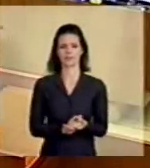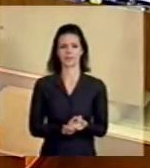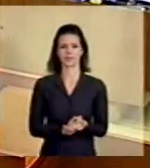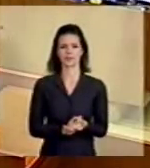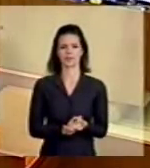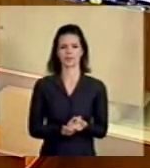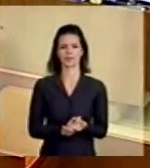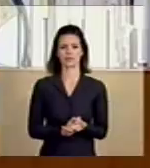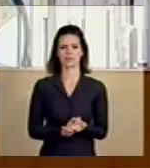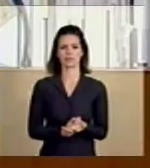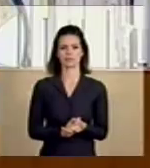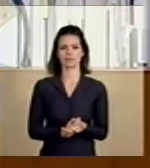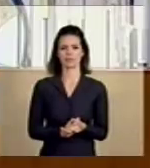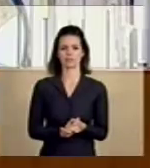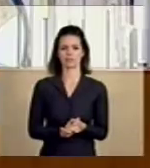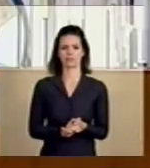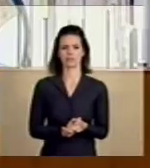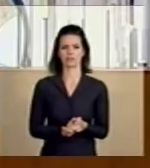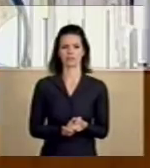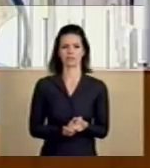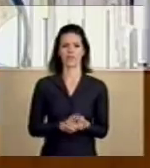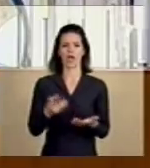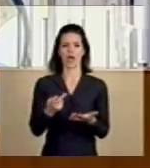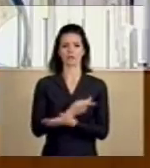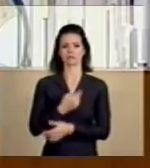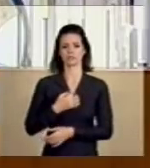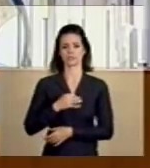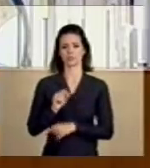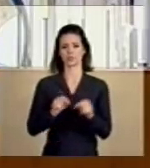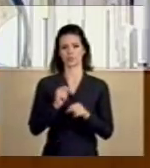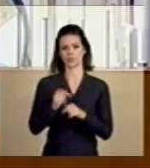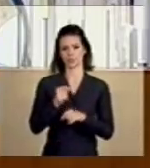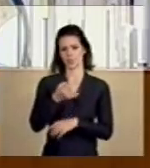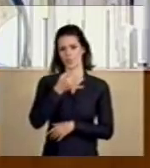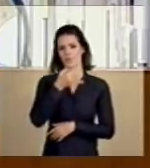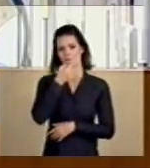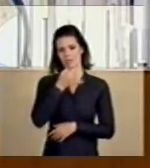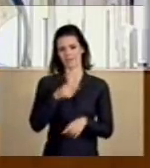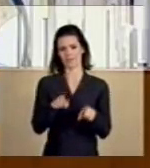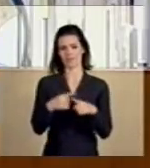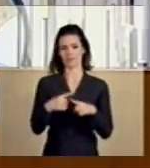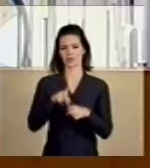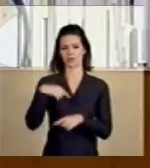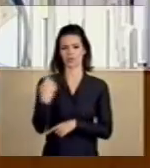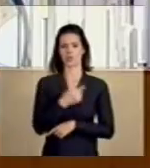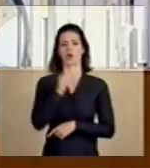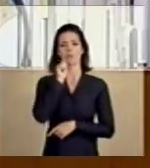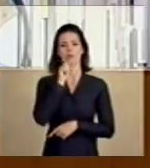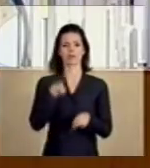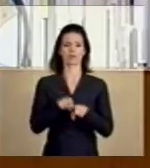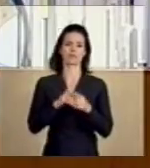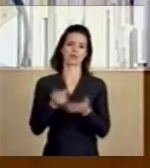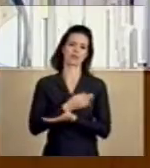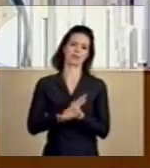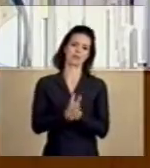Gilmar, eu me impressionei muito com uma fala, porque nós mulheres sofremos também muita discriminação e todas